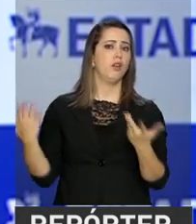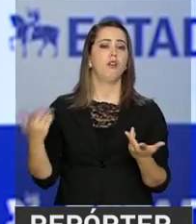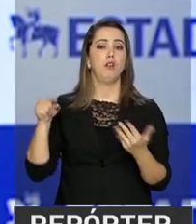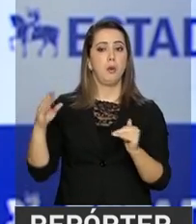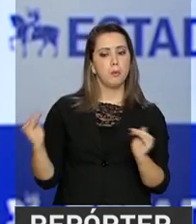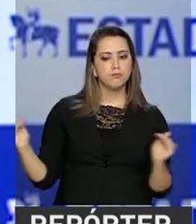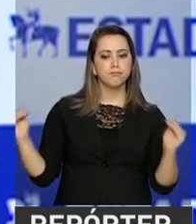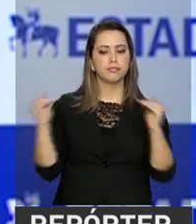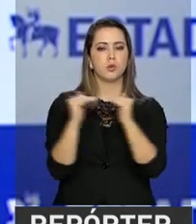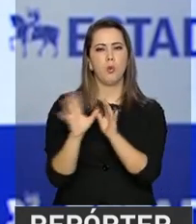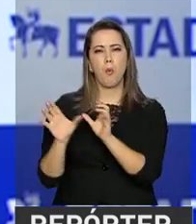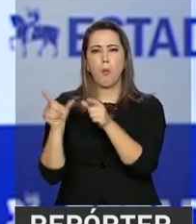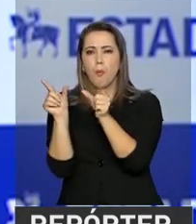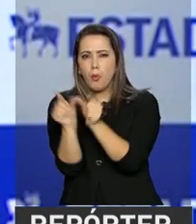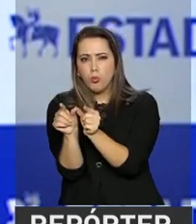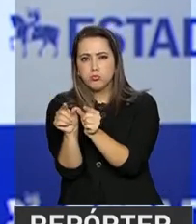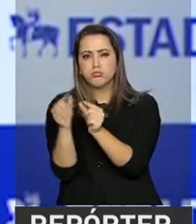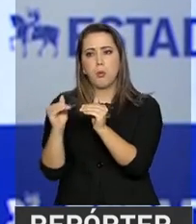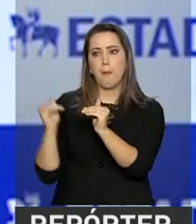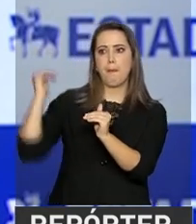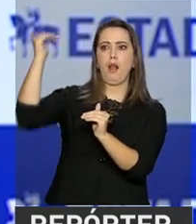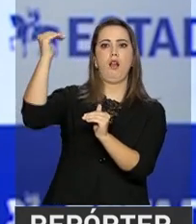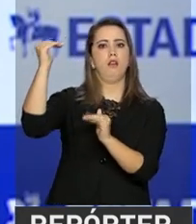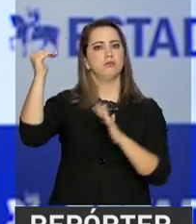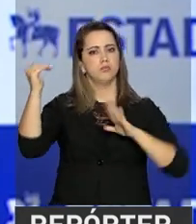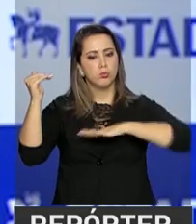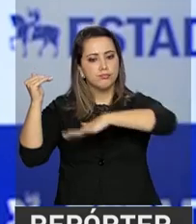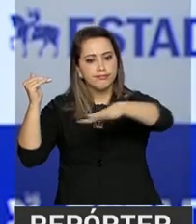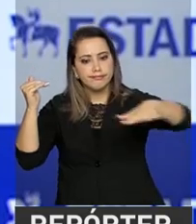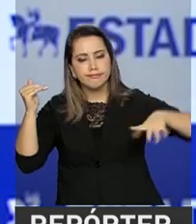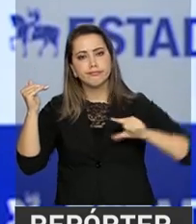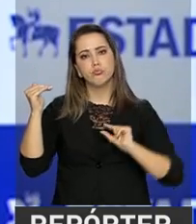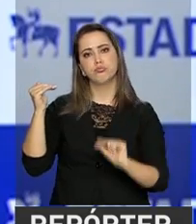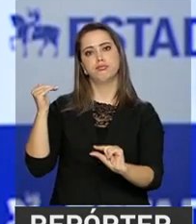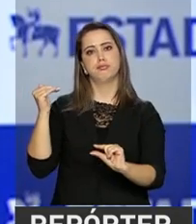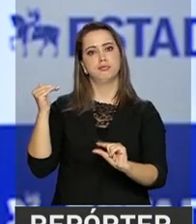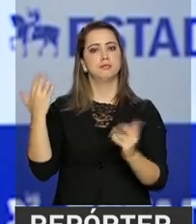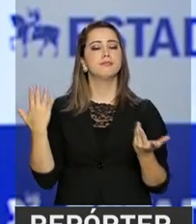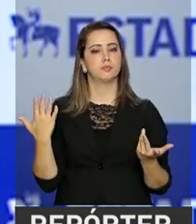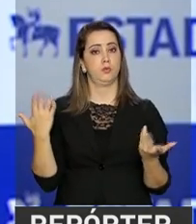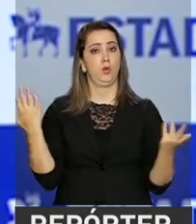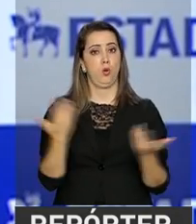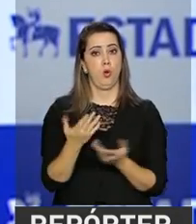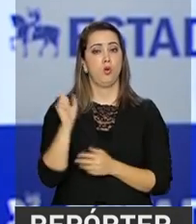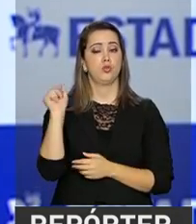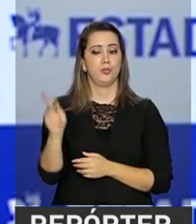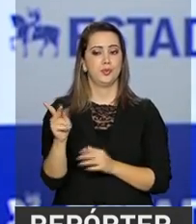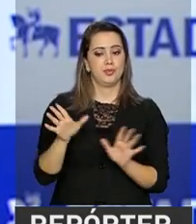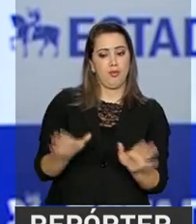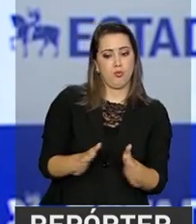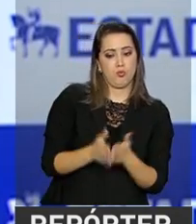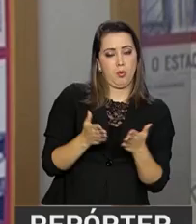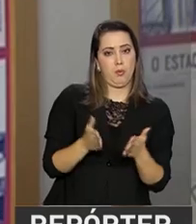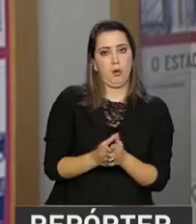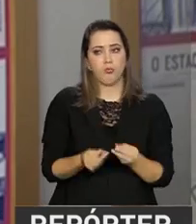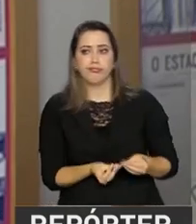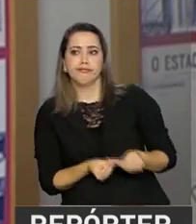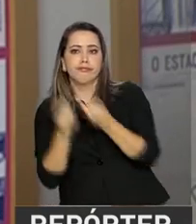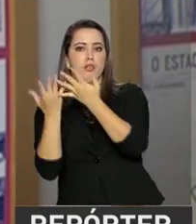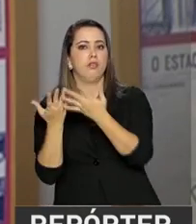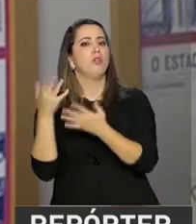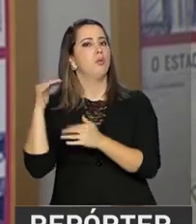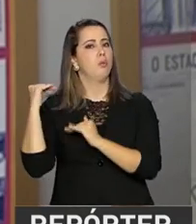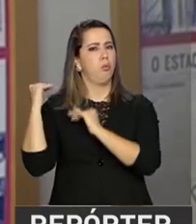poucos ganharem tanto e muitos ganhar então pouco no brasil a previdência tira do pobre para dar público a